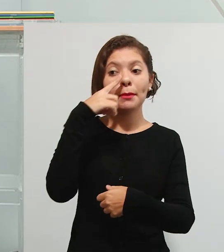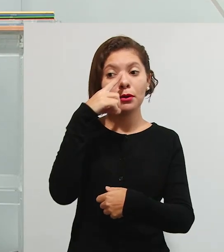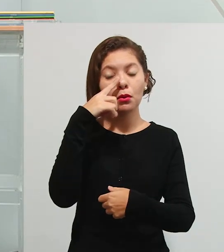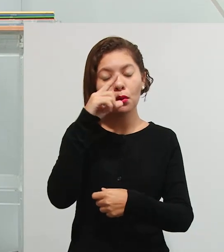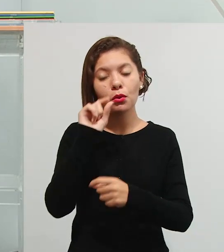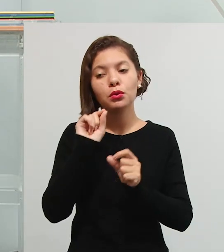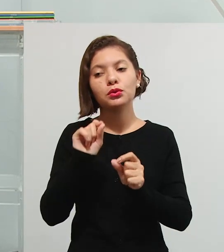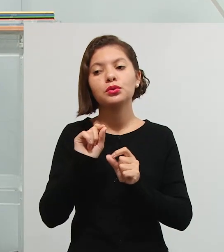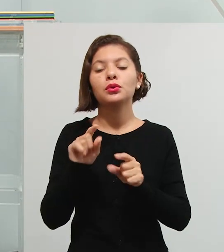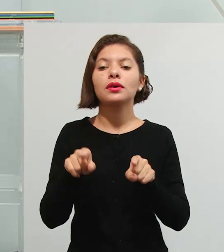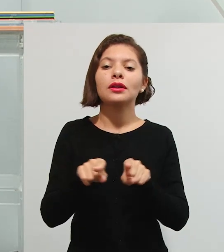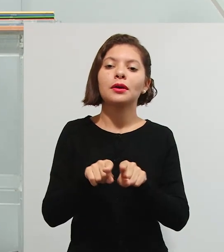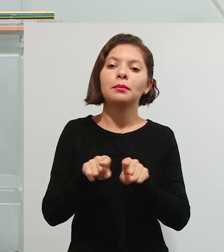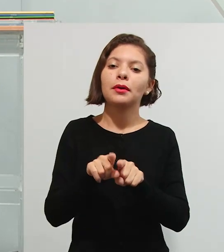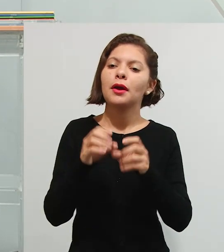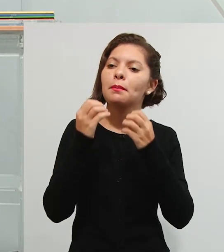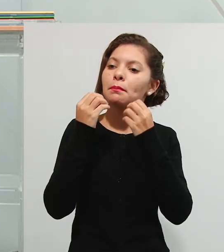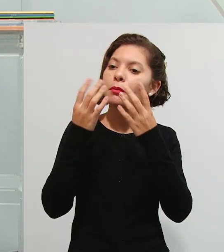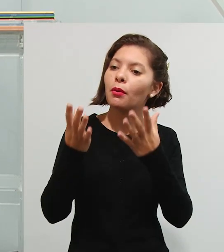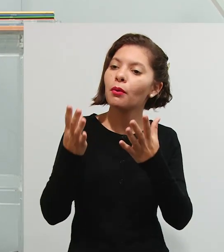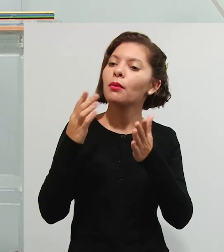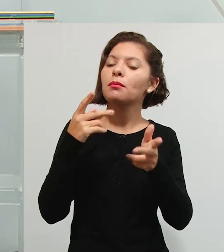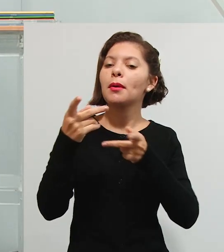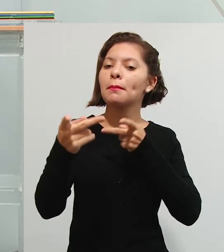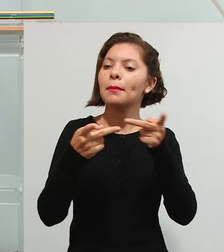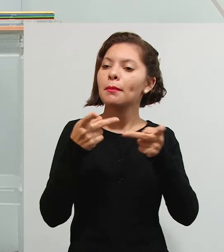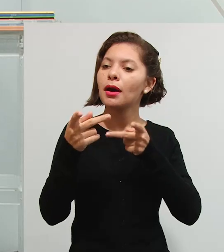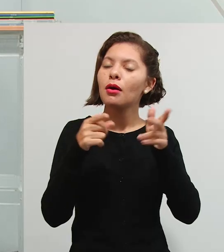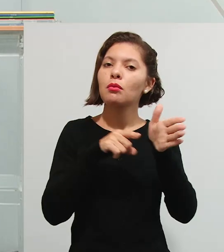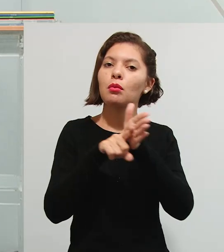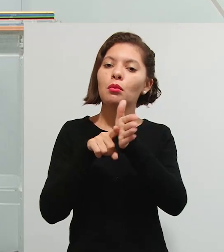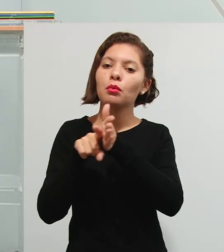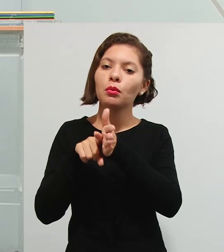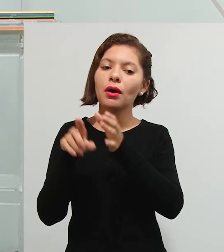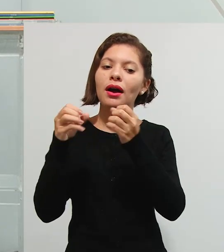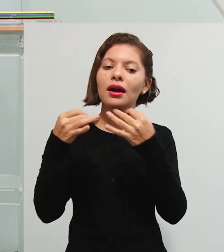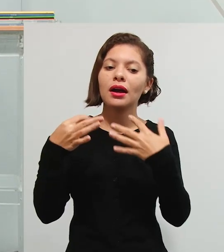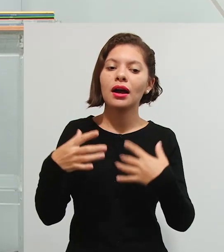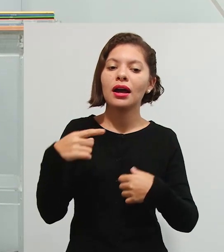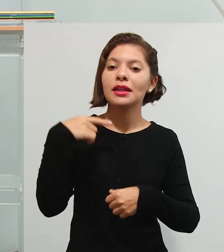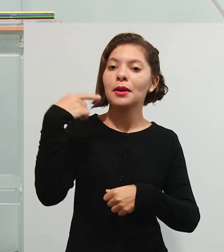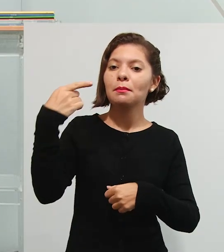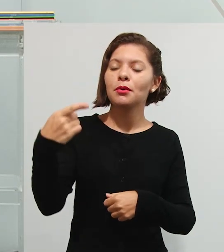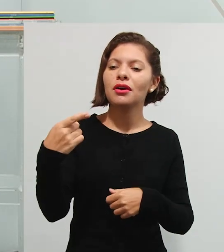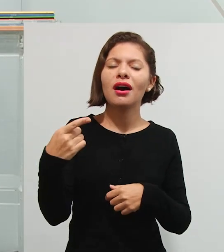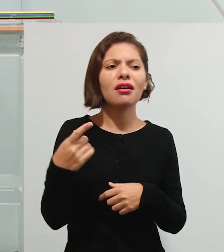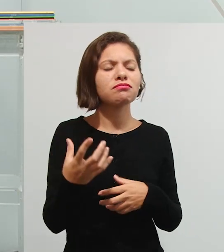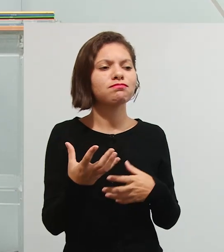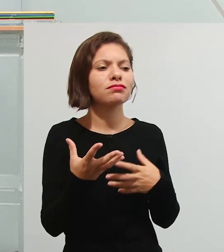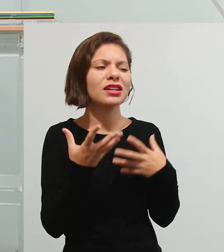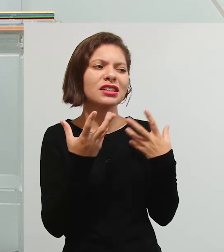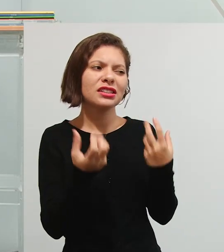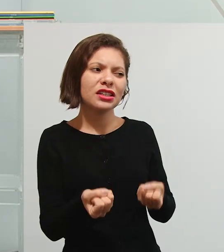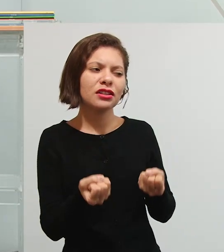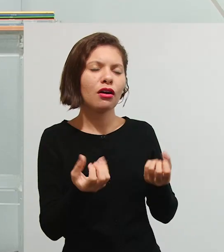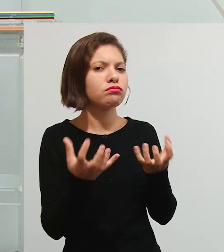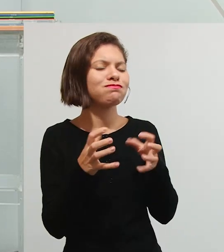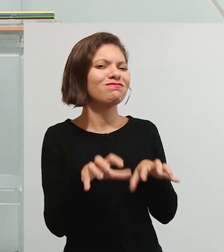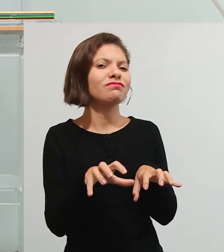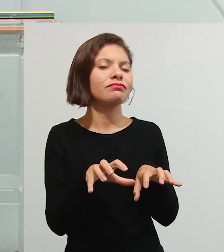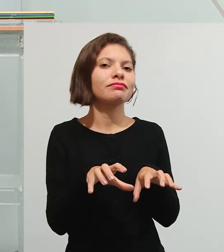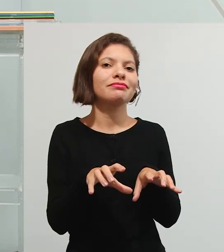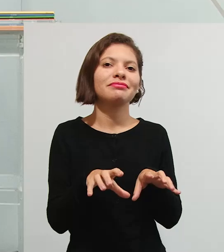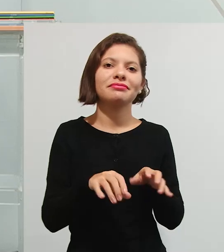da pesquisa, quais são as benesses da pesquisa, e esclarecidas essas situações, eles irão aceitar ou não